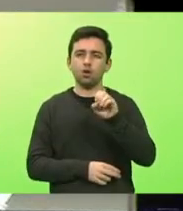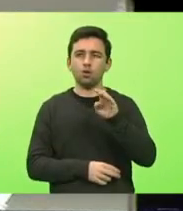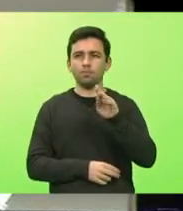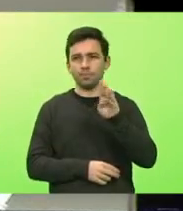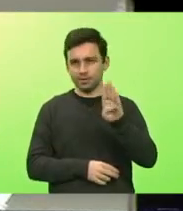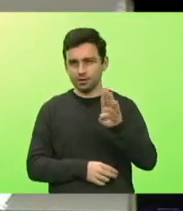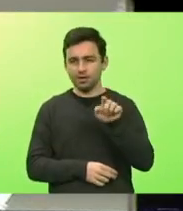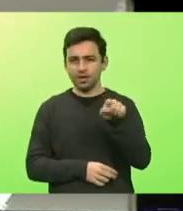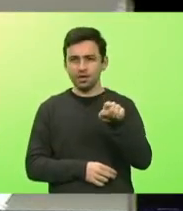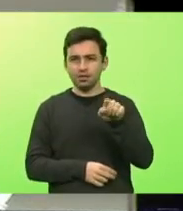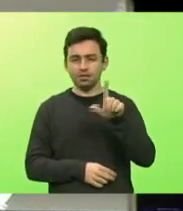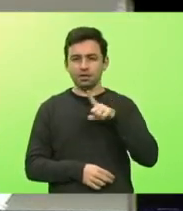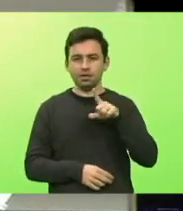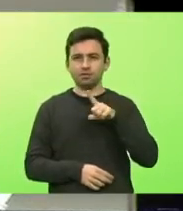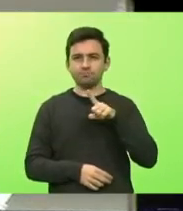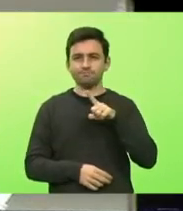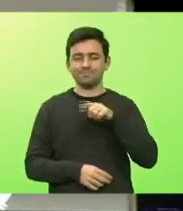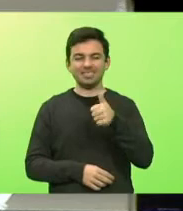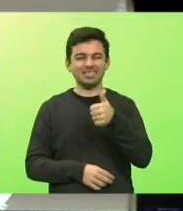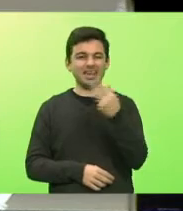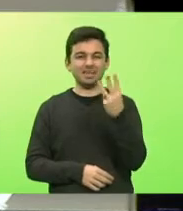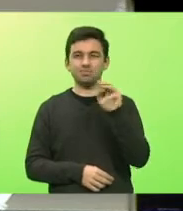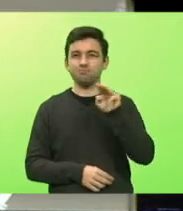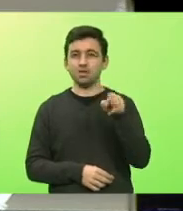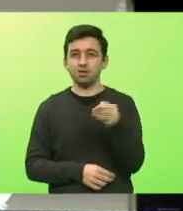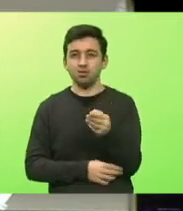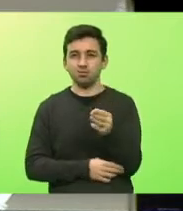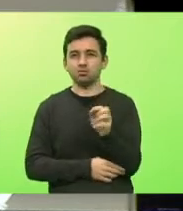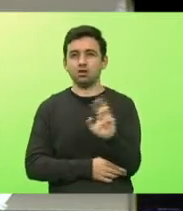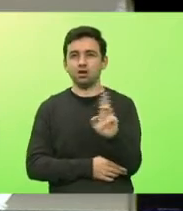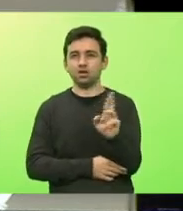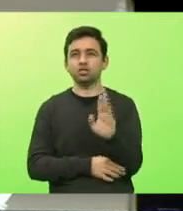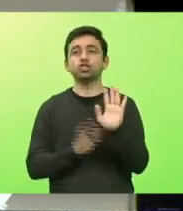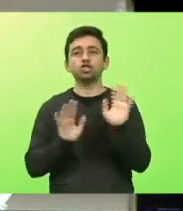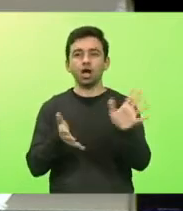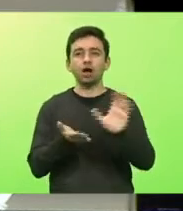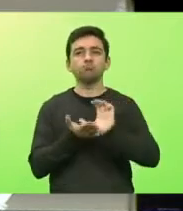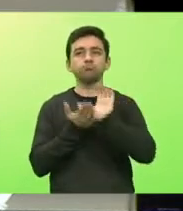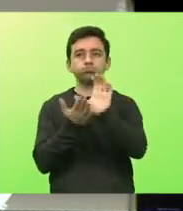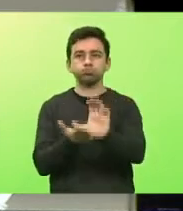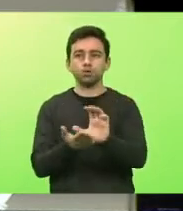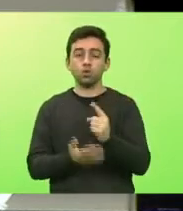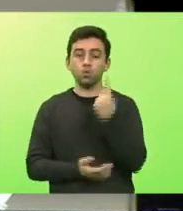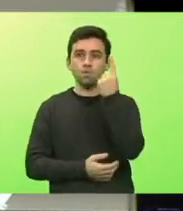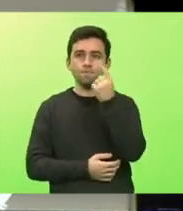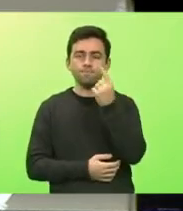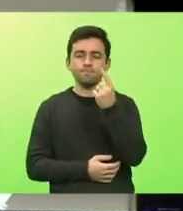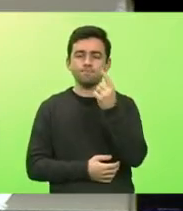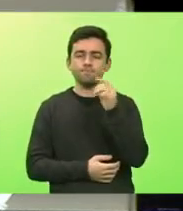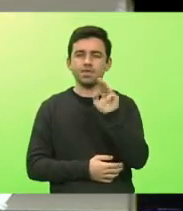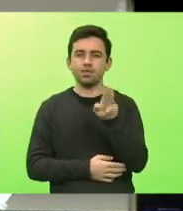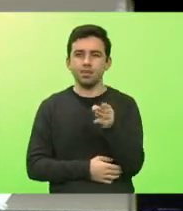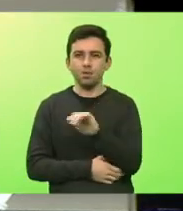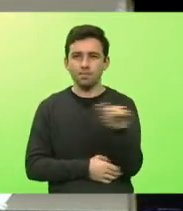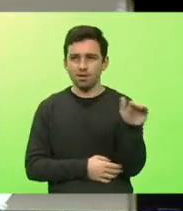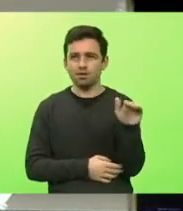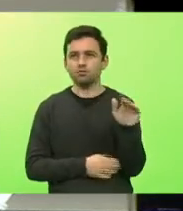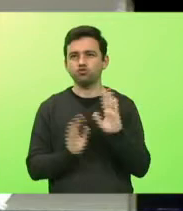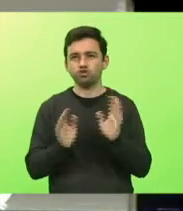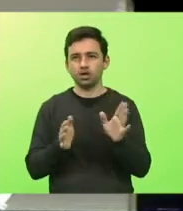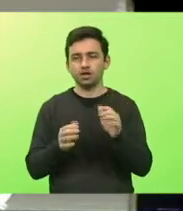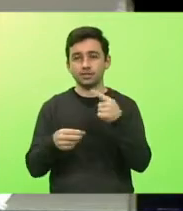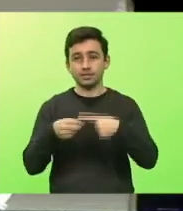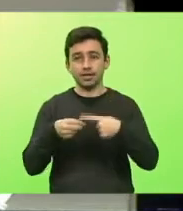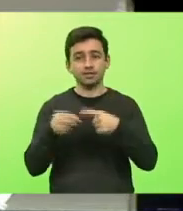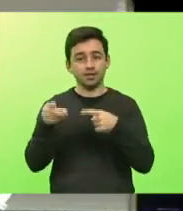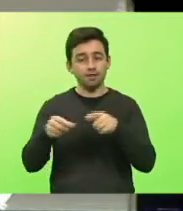Deputado Cobalcini, na ordem de 13 milhões e 400, já foi feito o repasse de 1,5 milhão para o município, que é um convênio com o município que irá